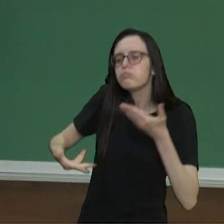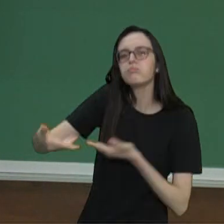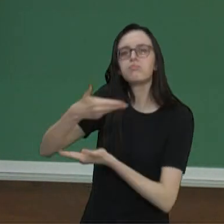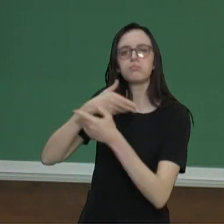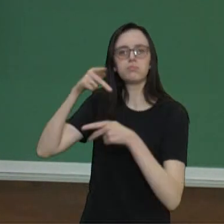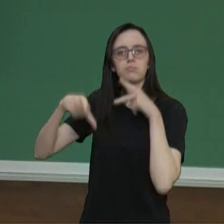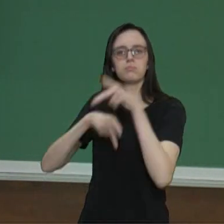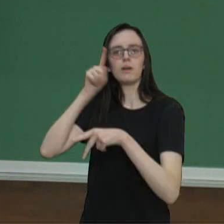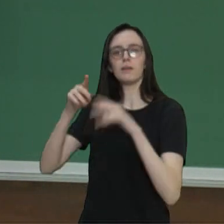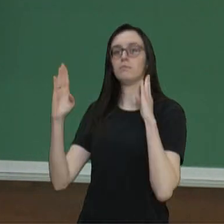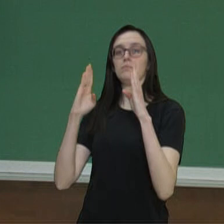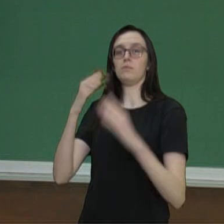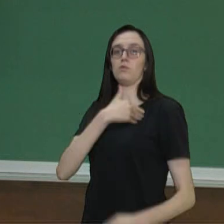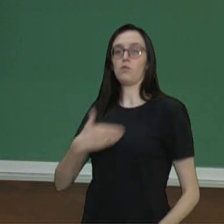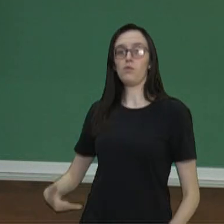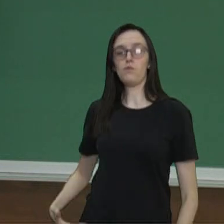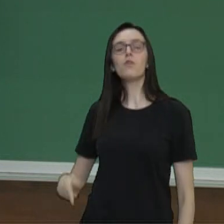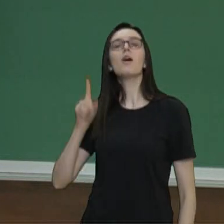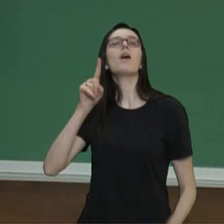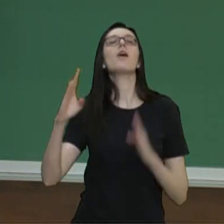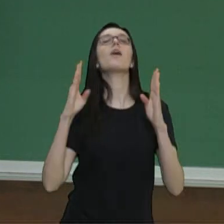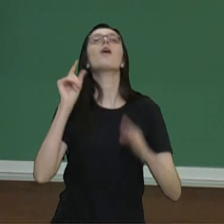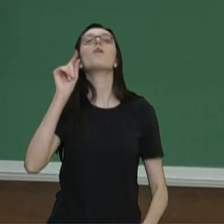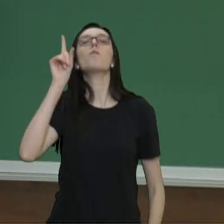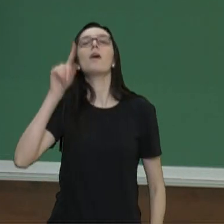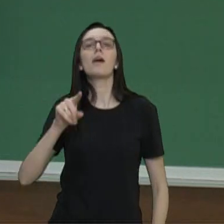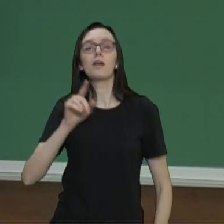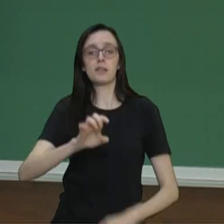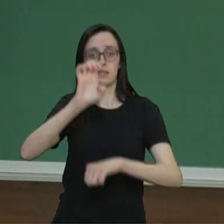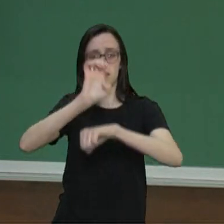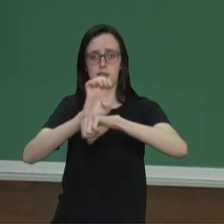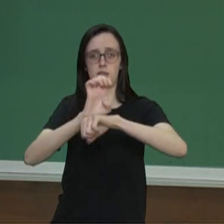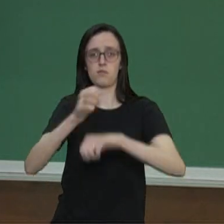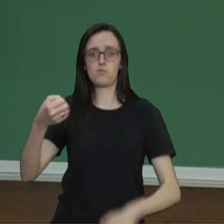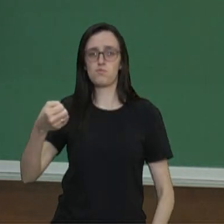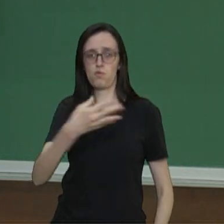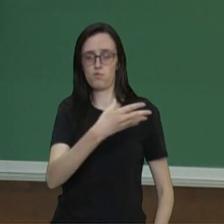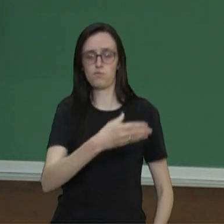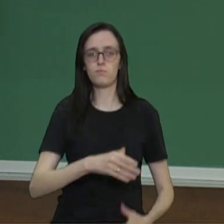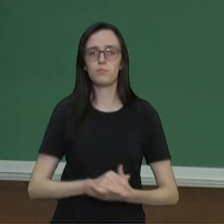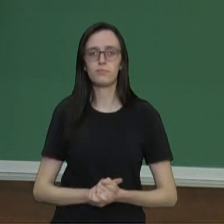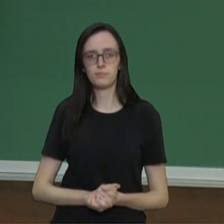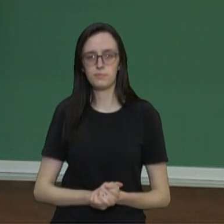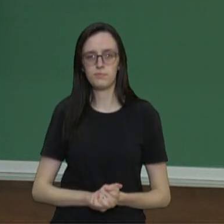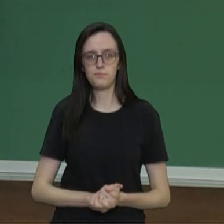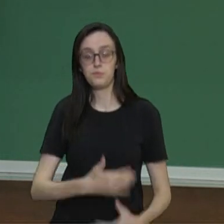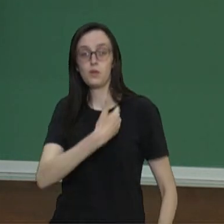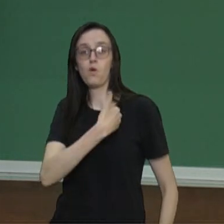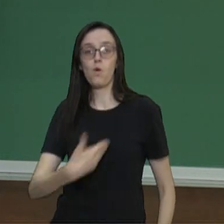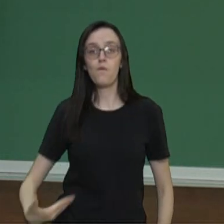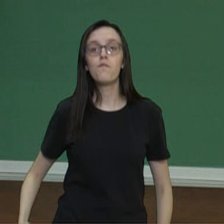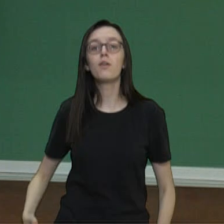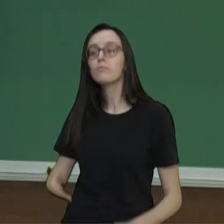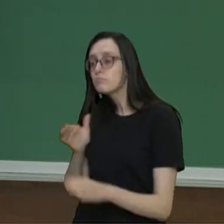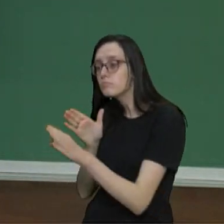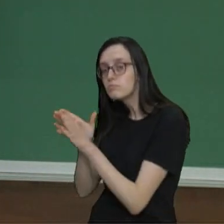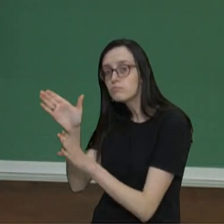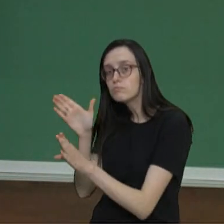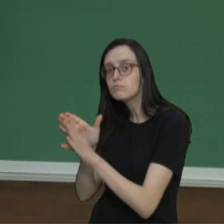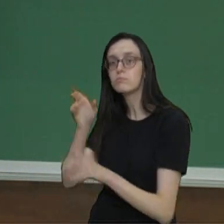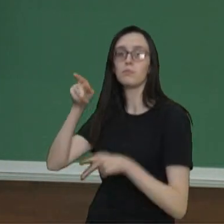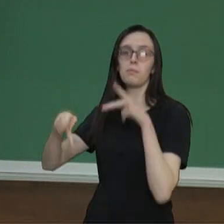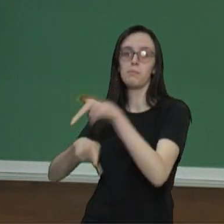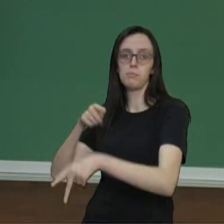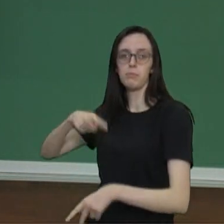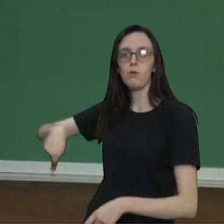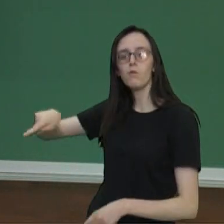povo numa fase do governo dele chamada Estado Novo. Então, o governo está orientando o